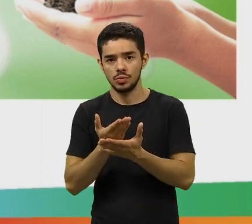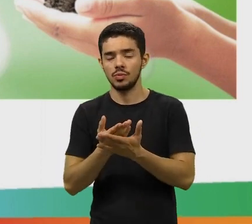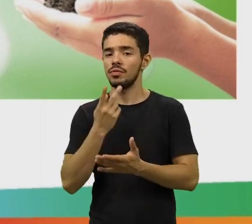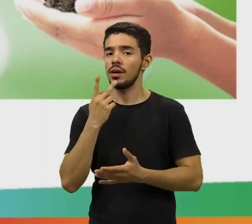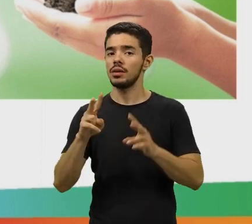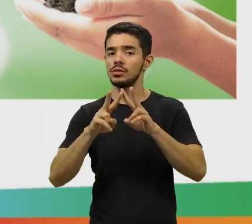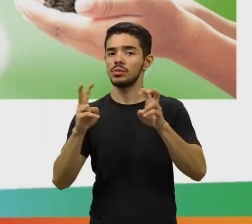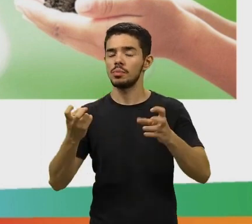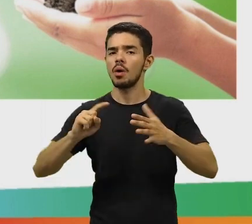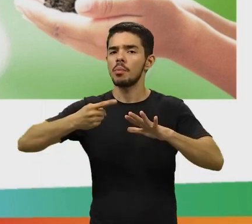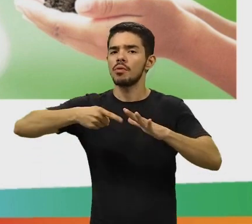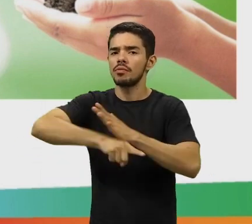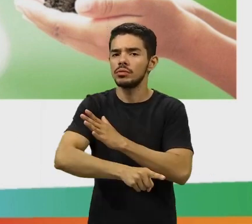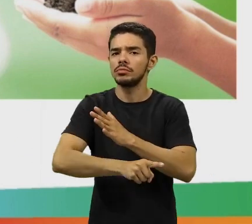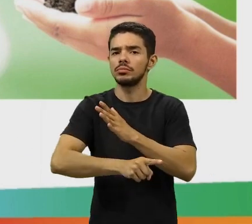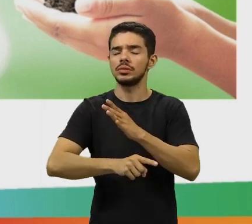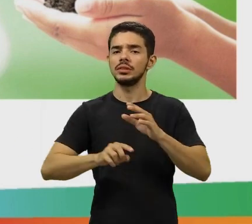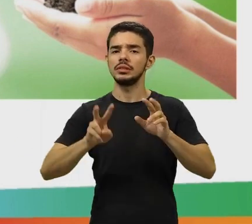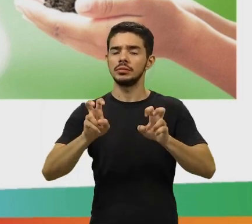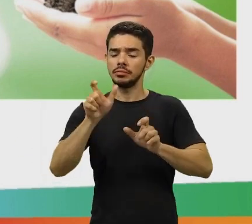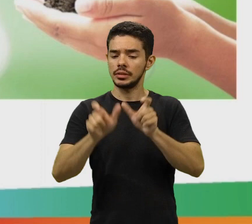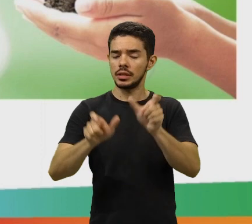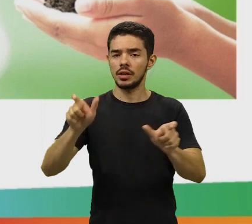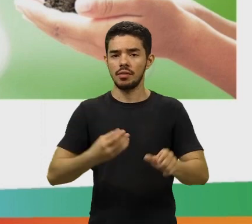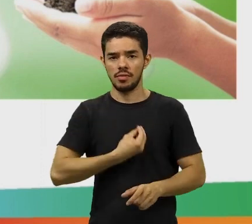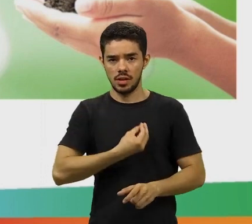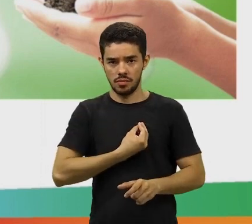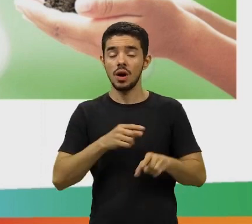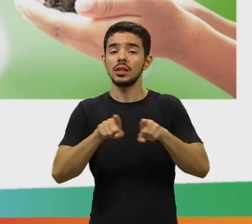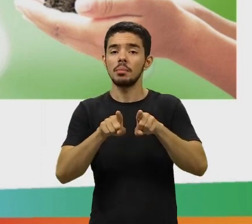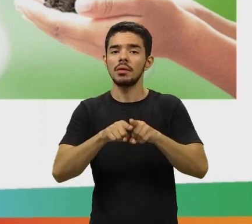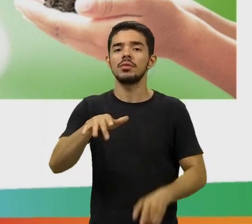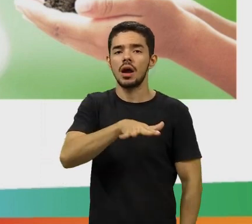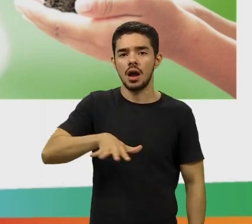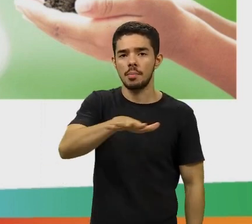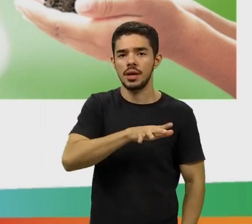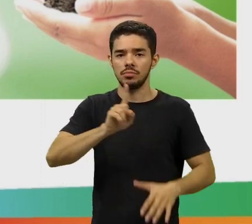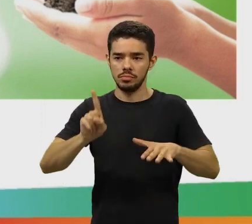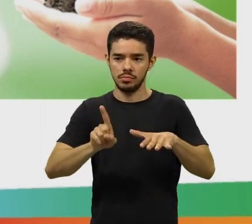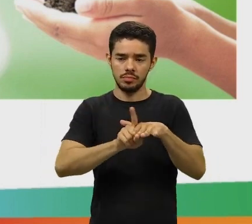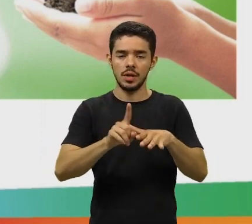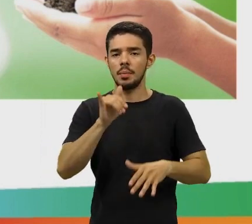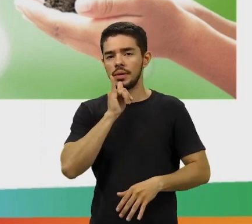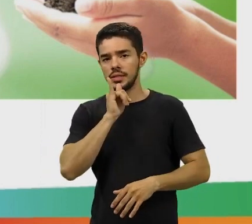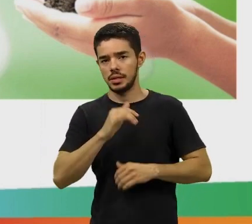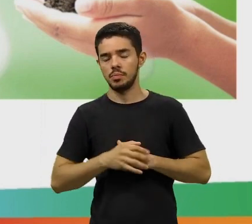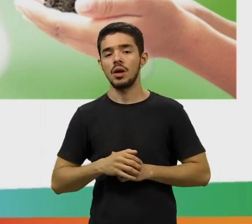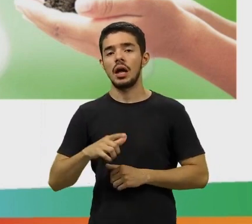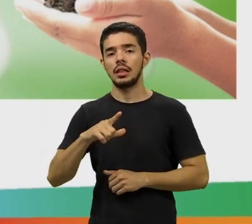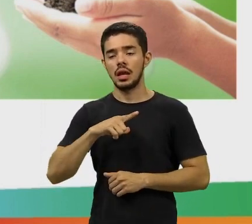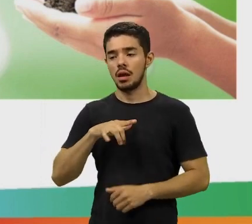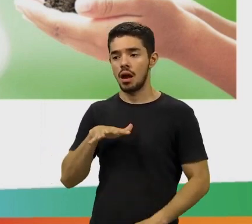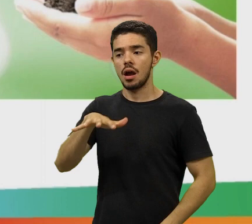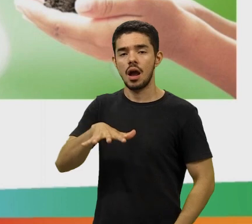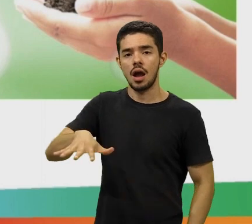fala sobre a complexidade dos seres vivos e o ambiente que ele está inserido. Por exemplo, nós vamos ver o campo de estudo